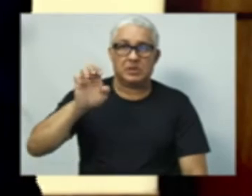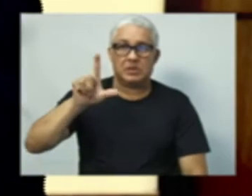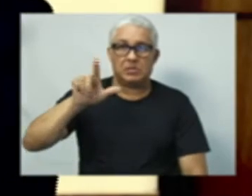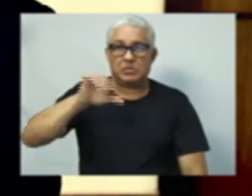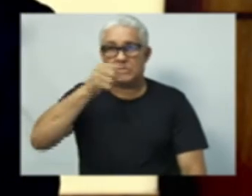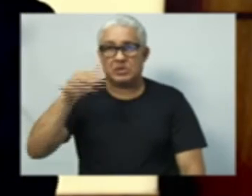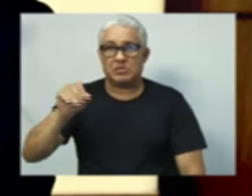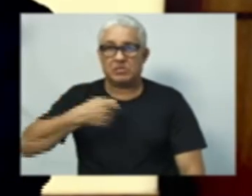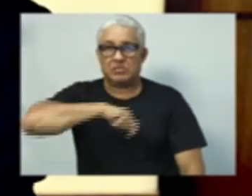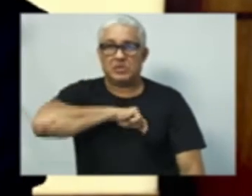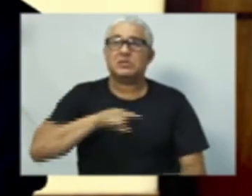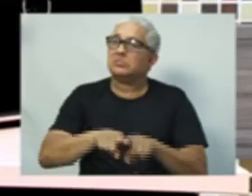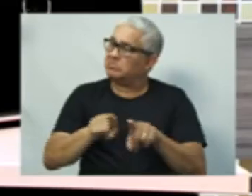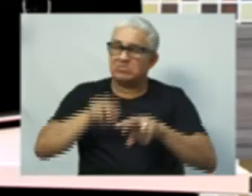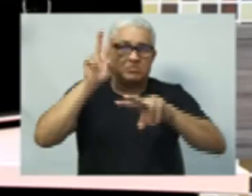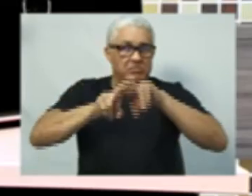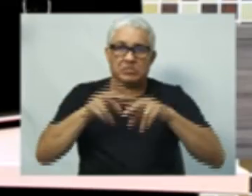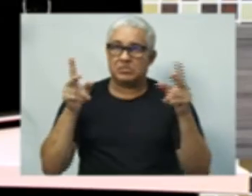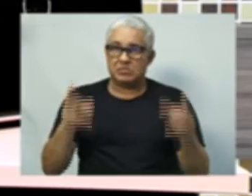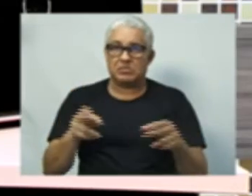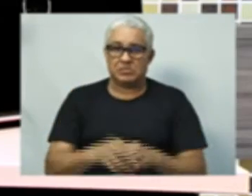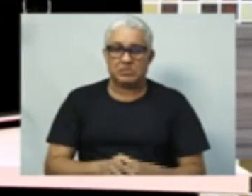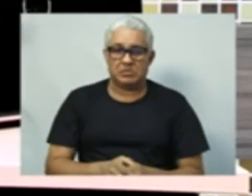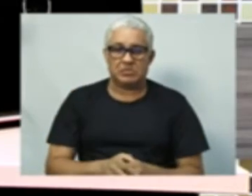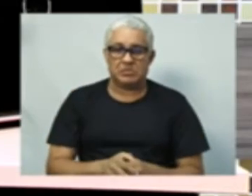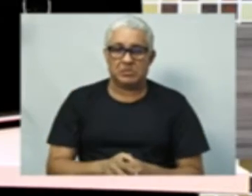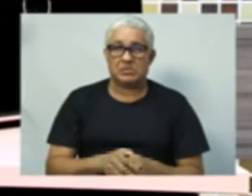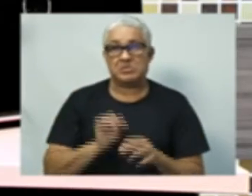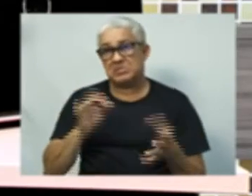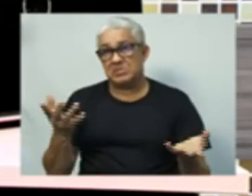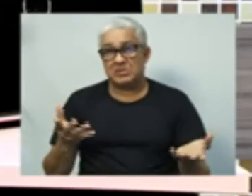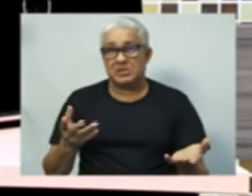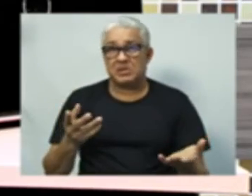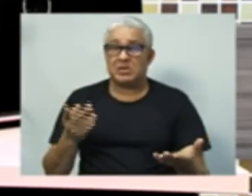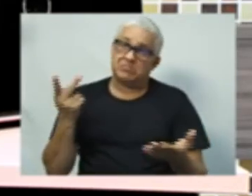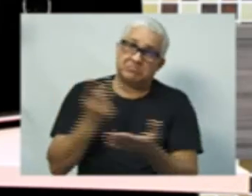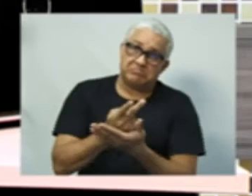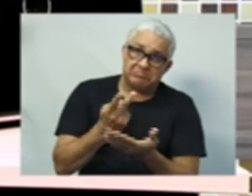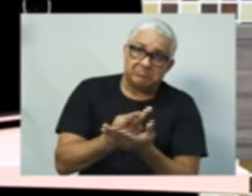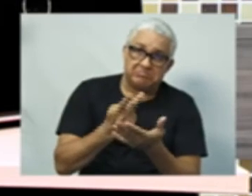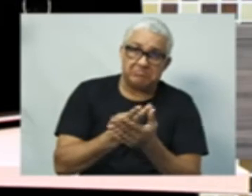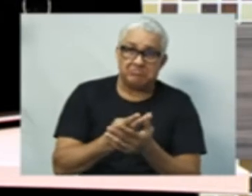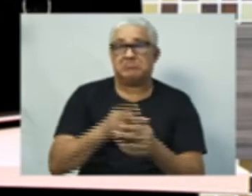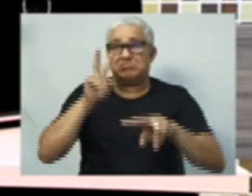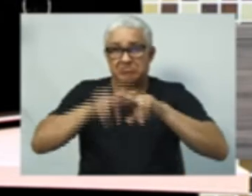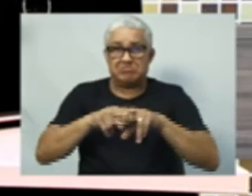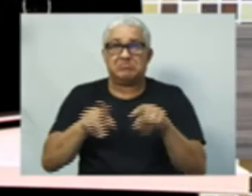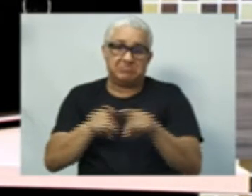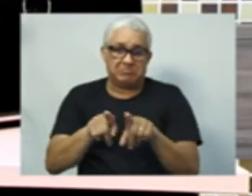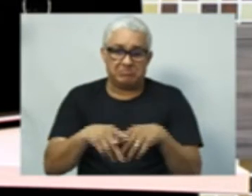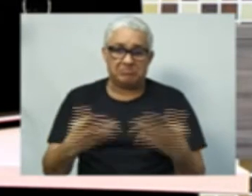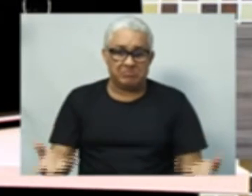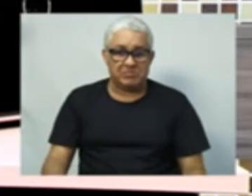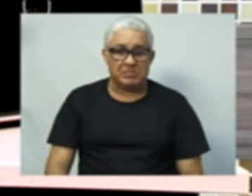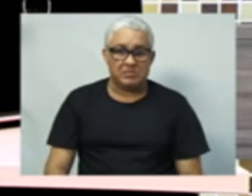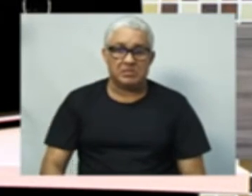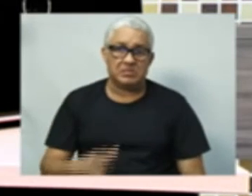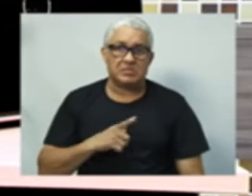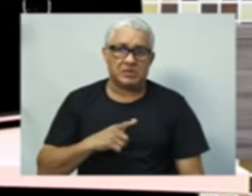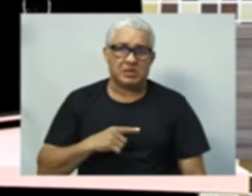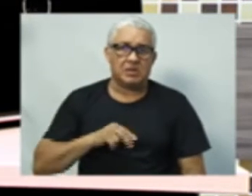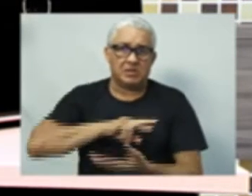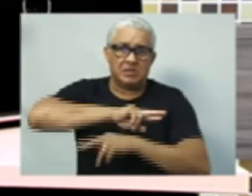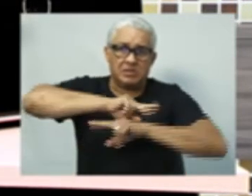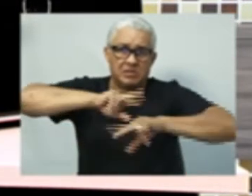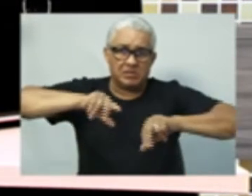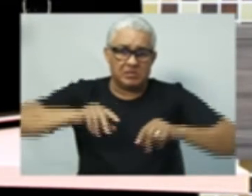fiscal. E dá cana do mesmo jeito. Se correr, o bicho pega. Se ficar, o bicho come. Não, mas tem sim coisas que a gente